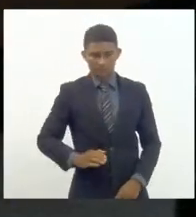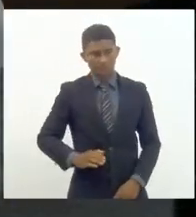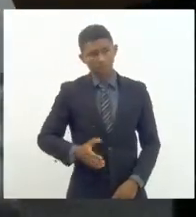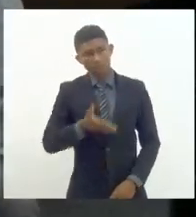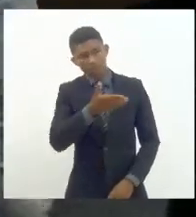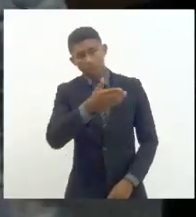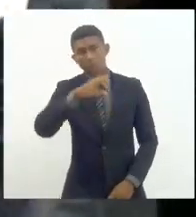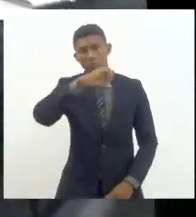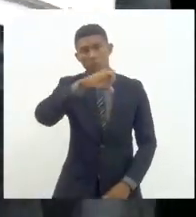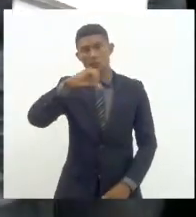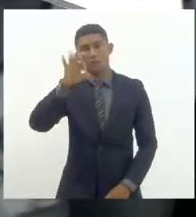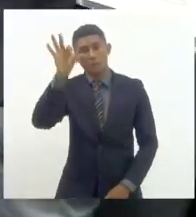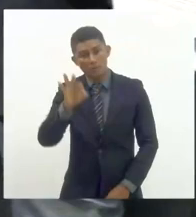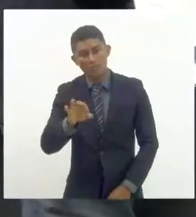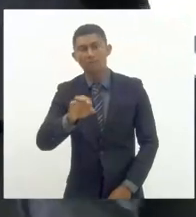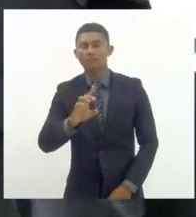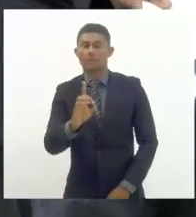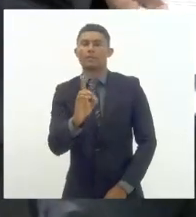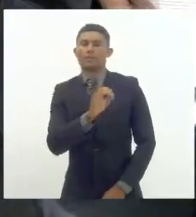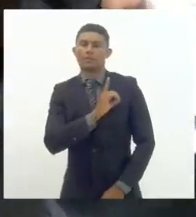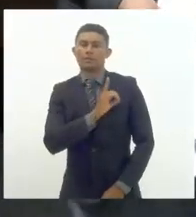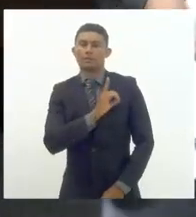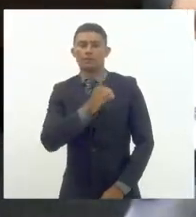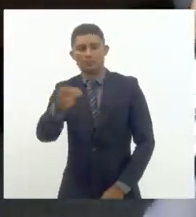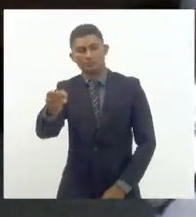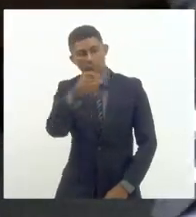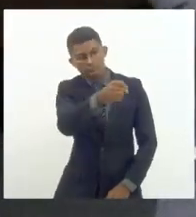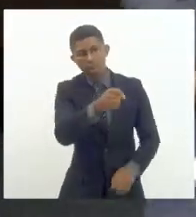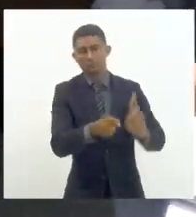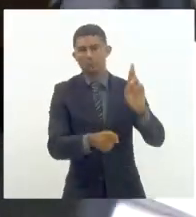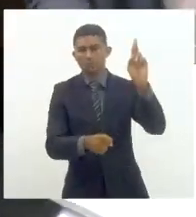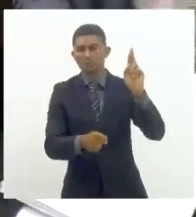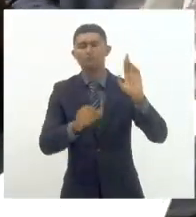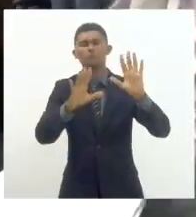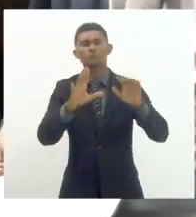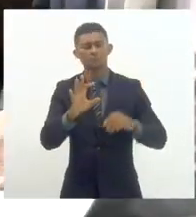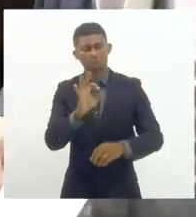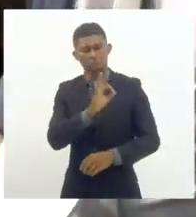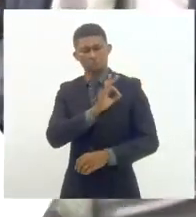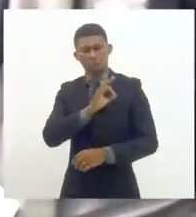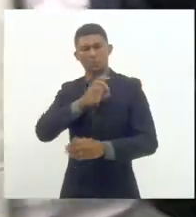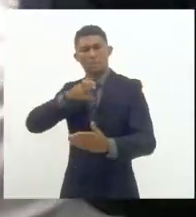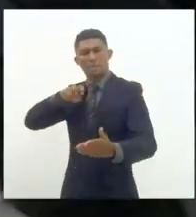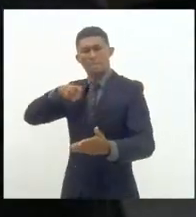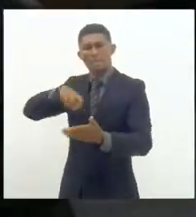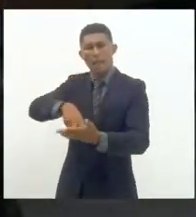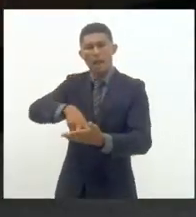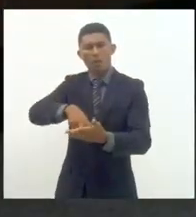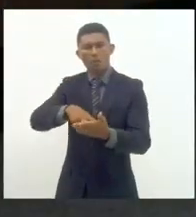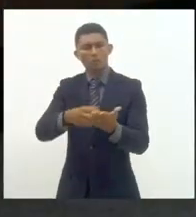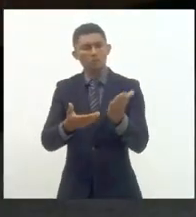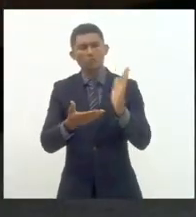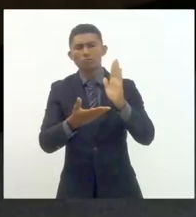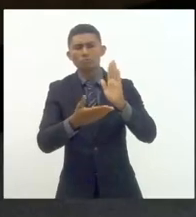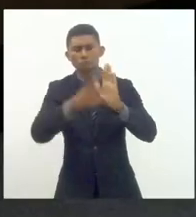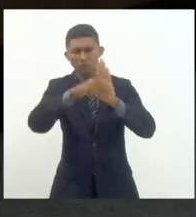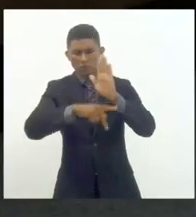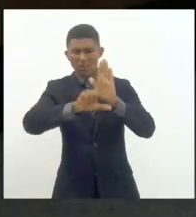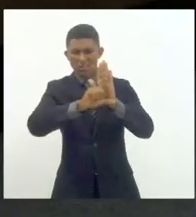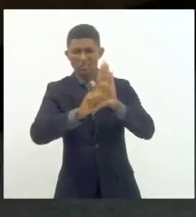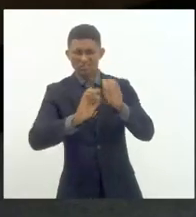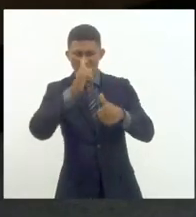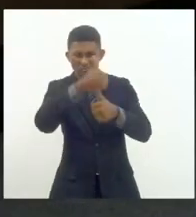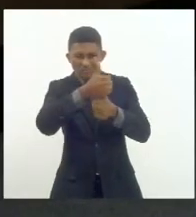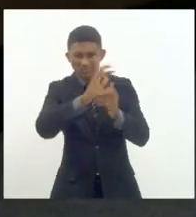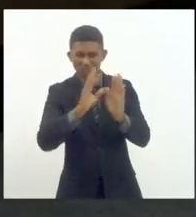99% das vezes é delegado. Agora, quando é na Polícia Penal, o substitutivo